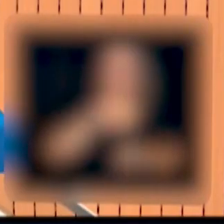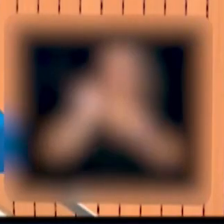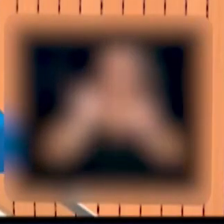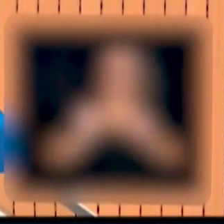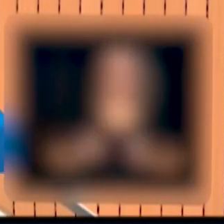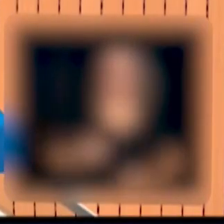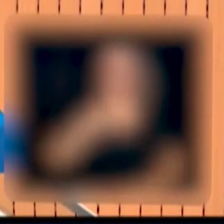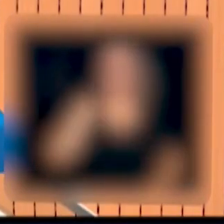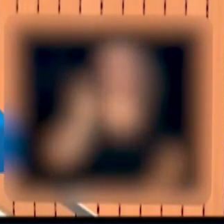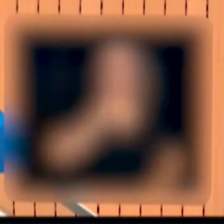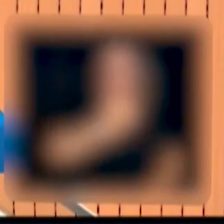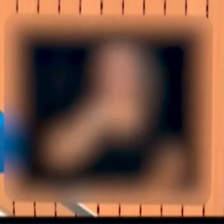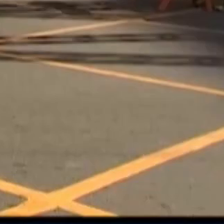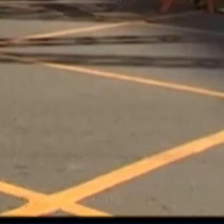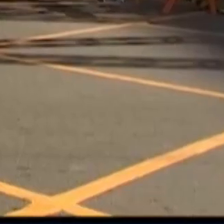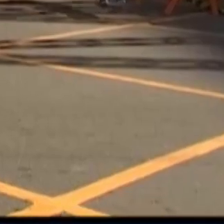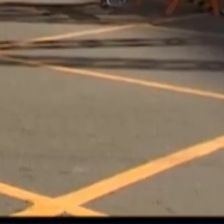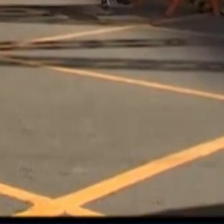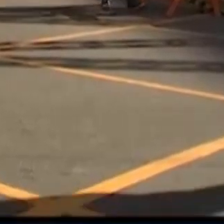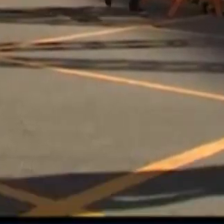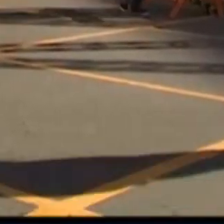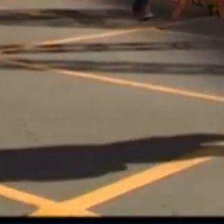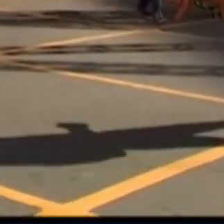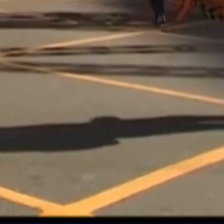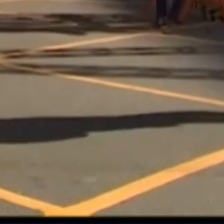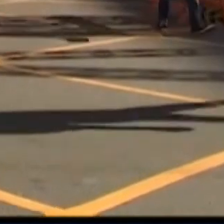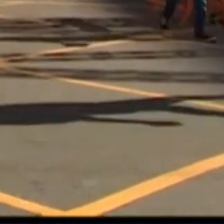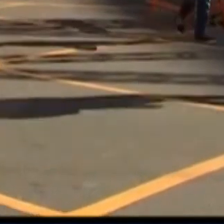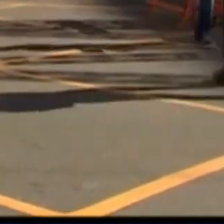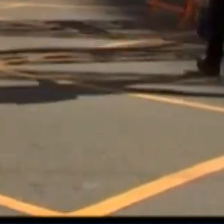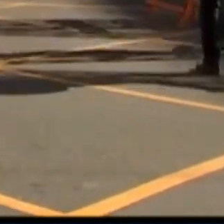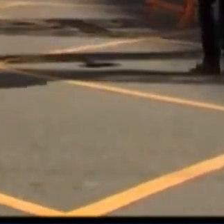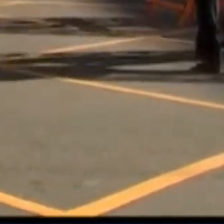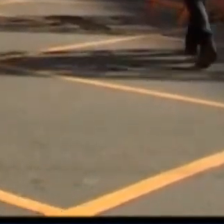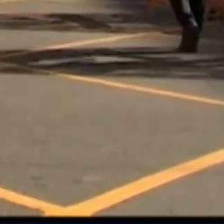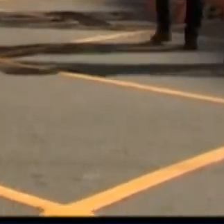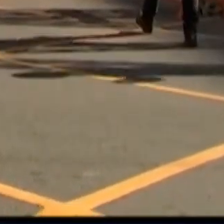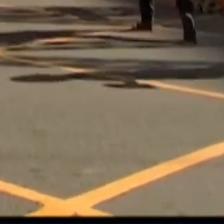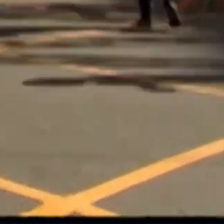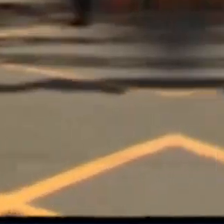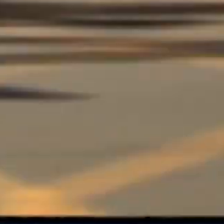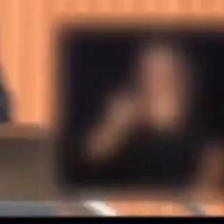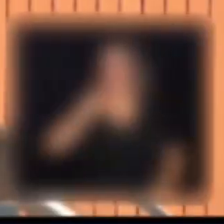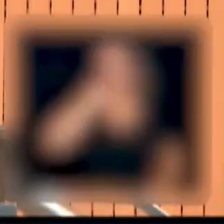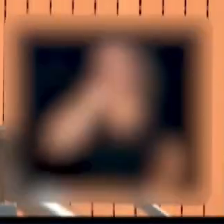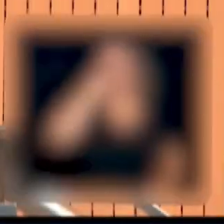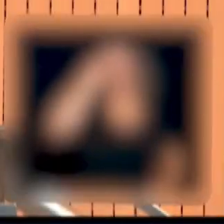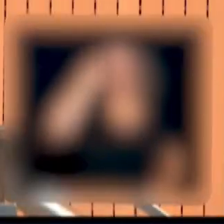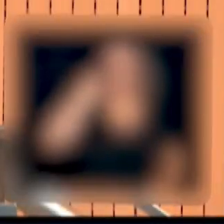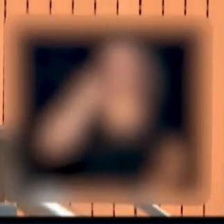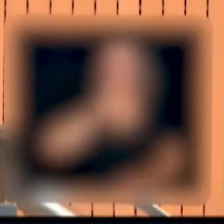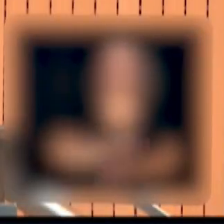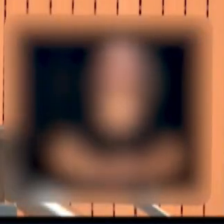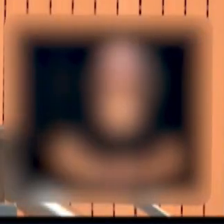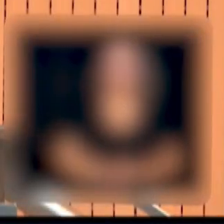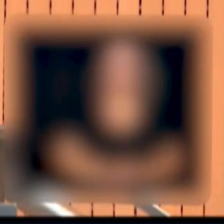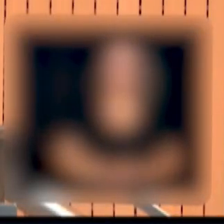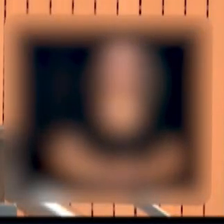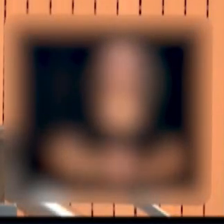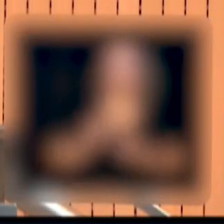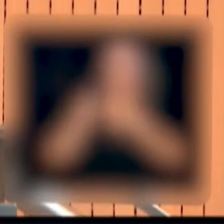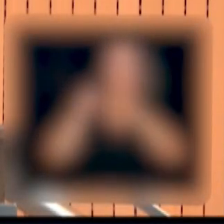Câmara aprova gratuidade no transporte público no dia das provas para aqueles que farão o Enem vereadores